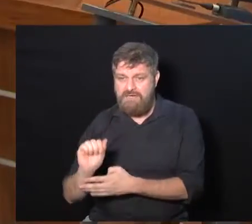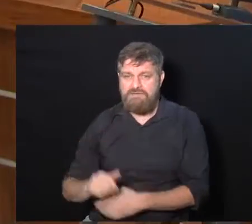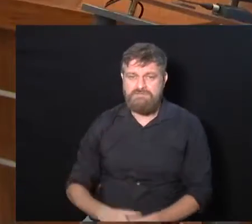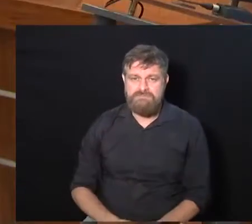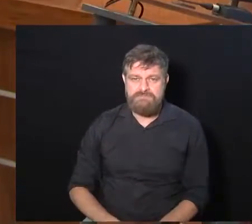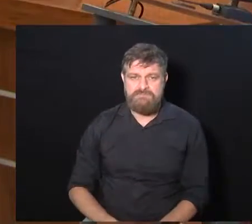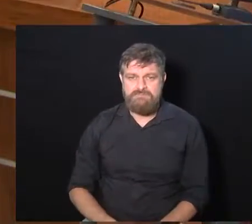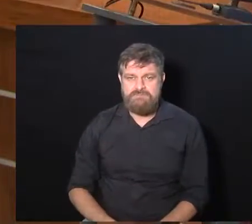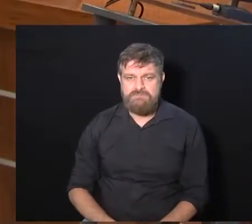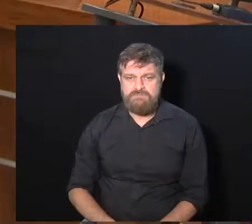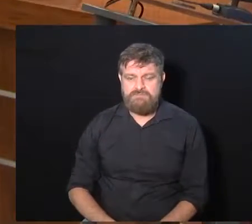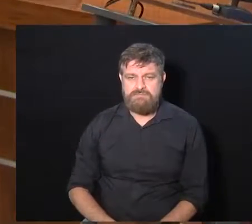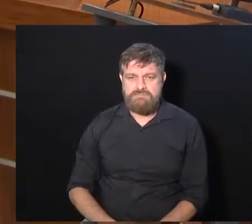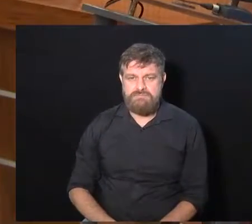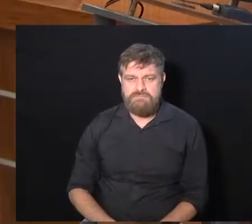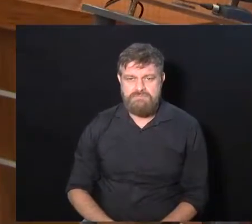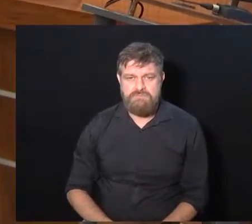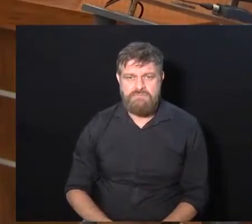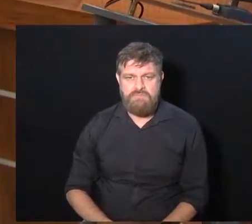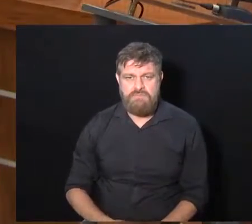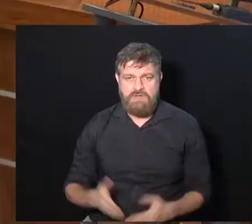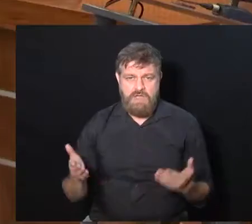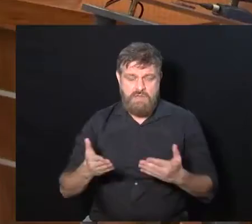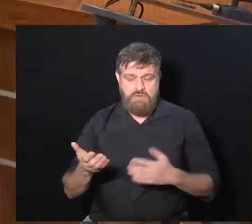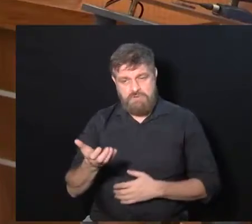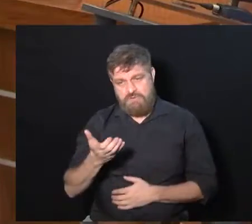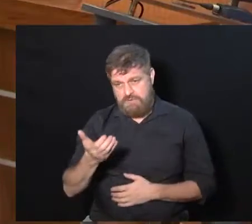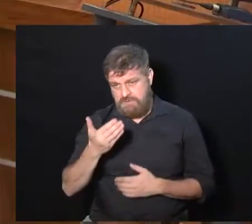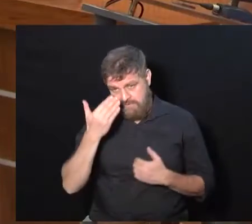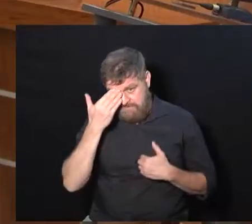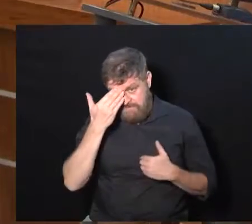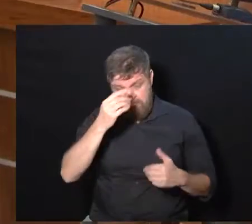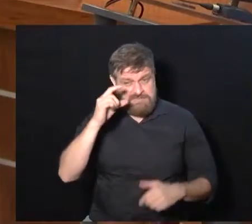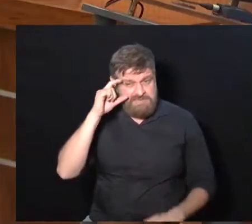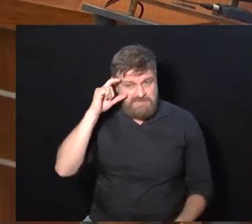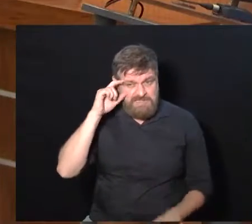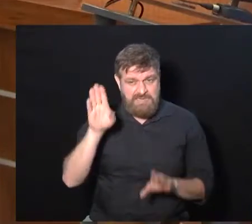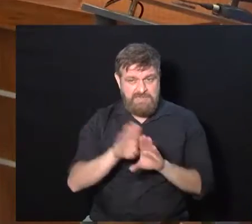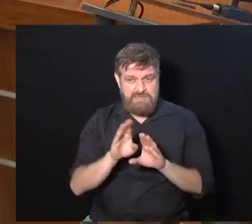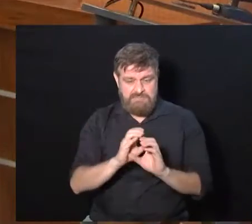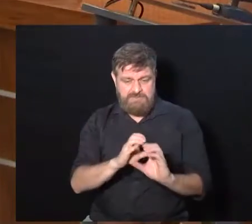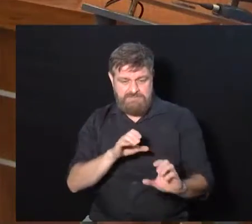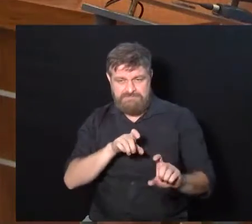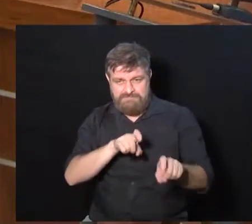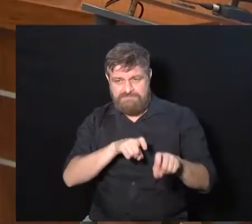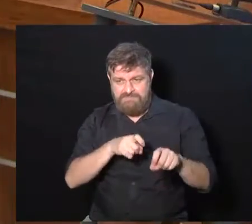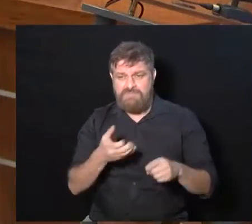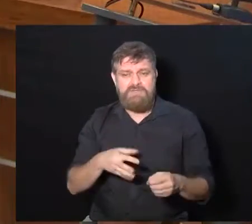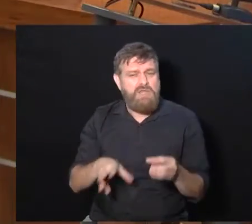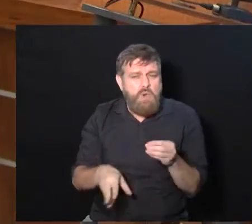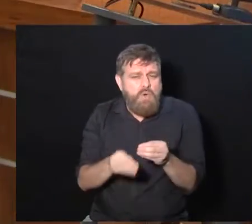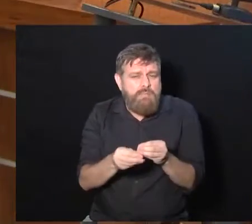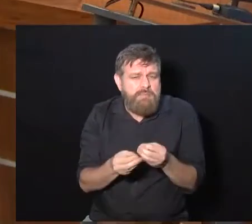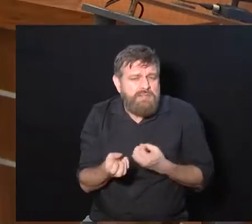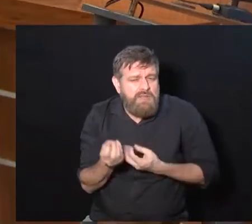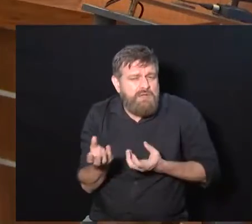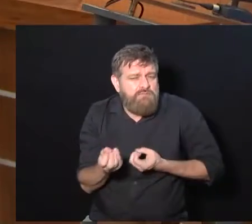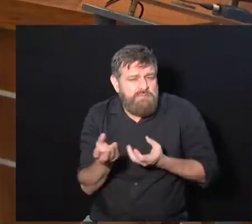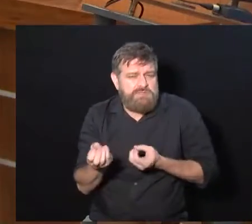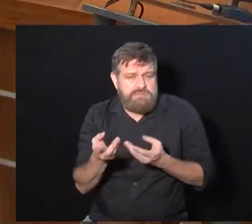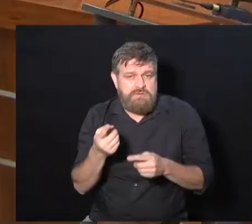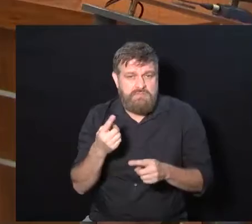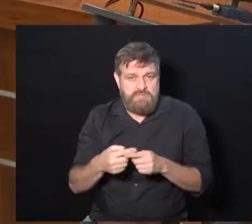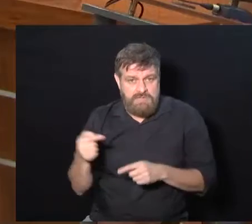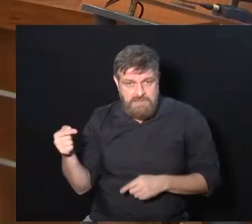Então, o nosso compromisso já está. Agora eu queria, tanto a Maria Cláudia e a Érica, que quisessem complementar alguma informação, e que, ao final,